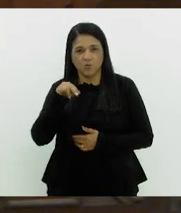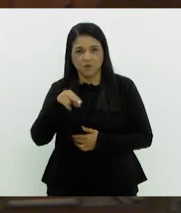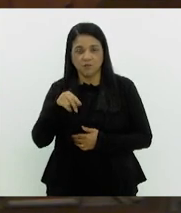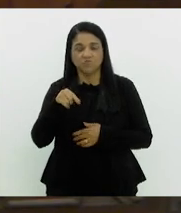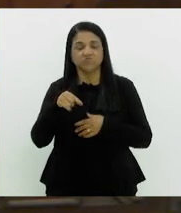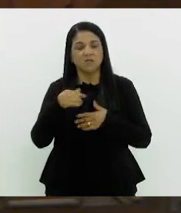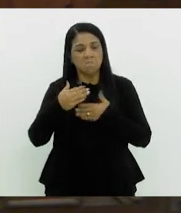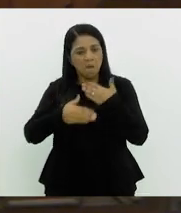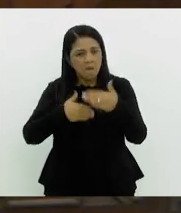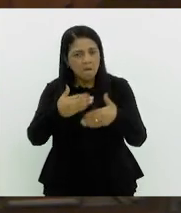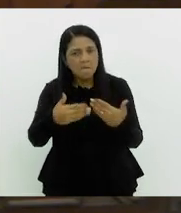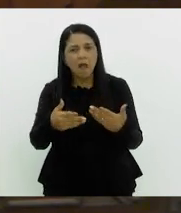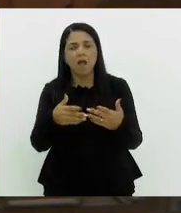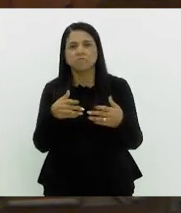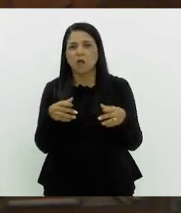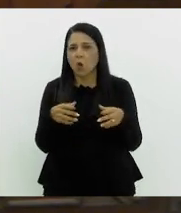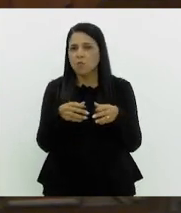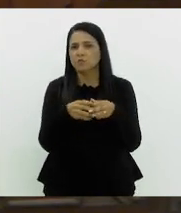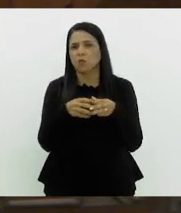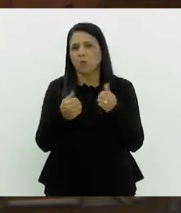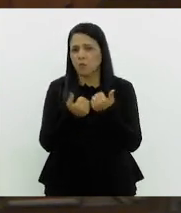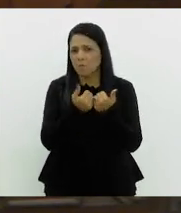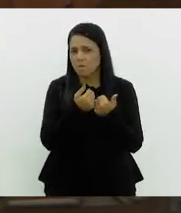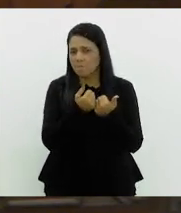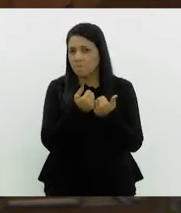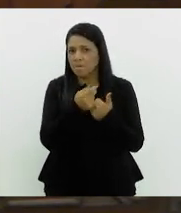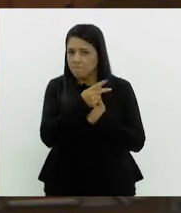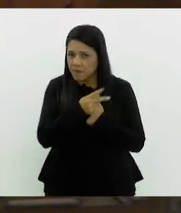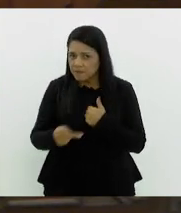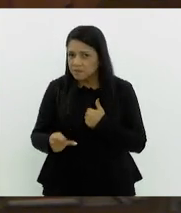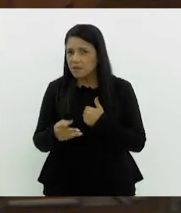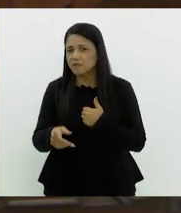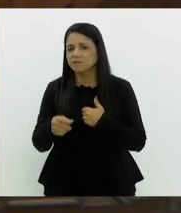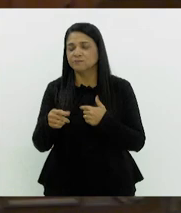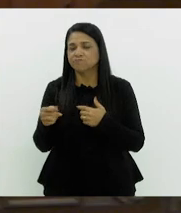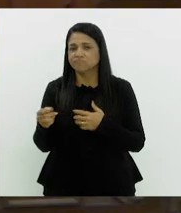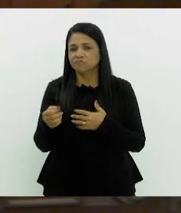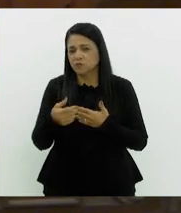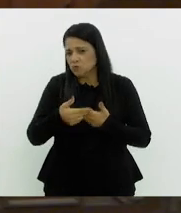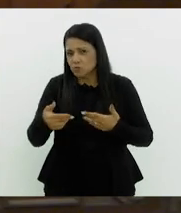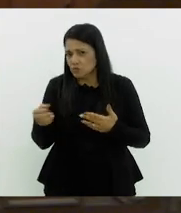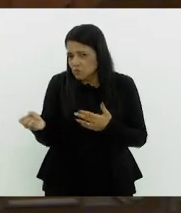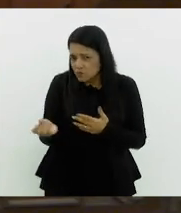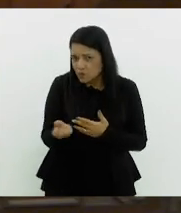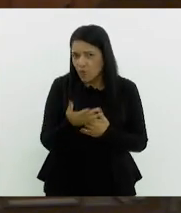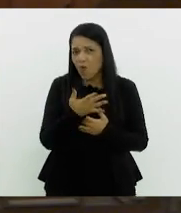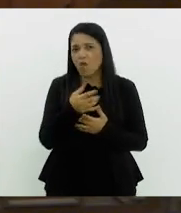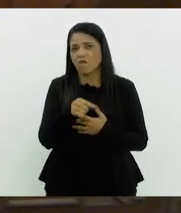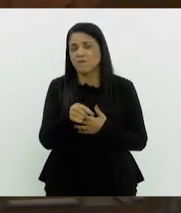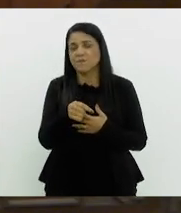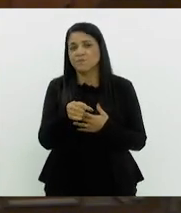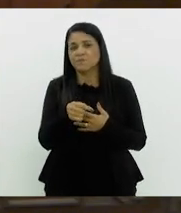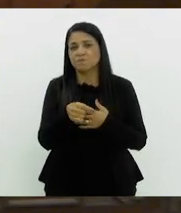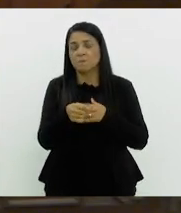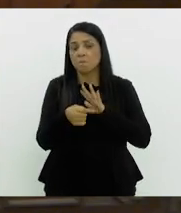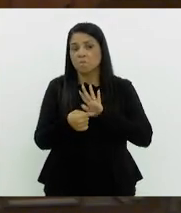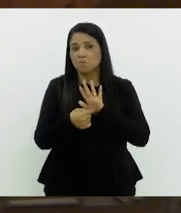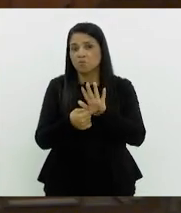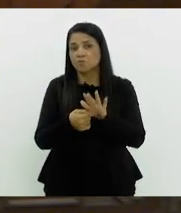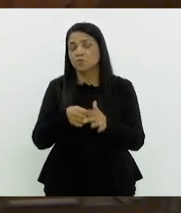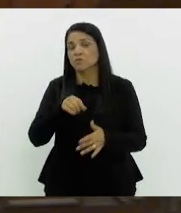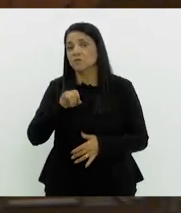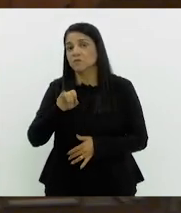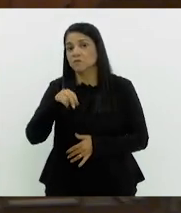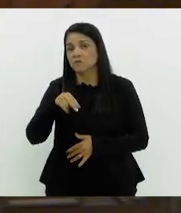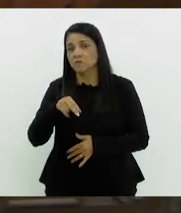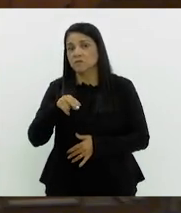comissão. Ele, inclusive, dentro das inovações que trouxe, apresentou as súmulas que a Comissão de